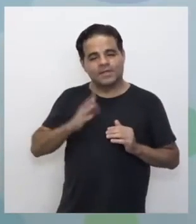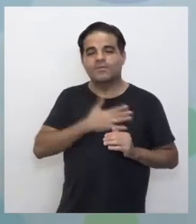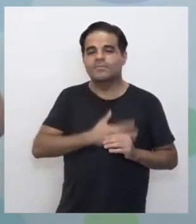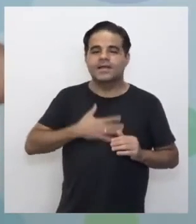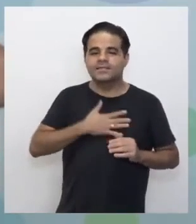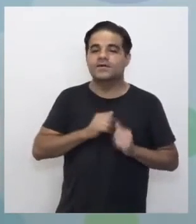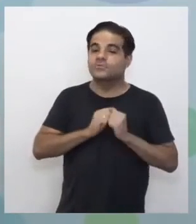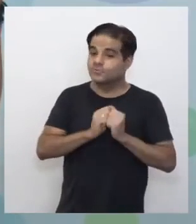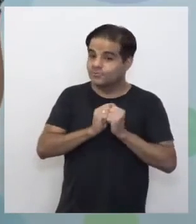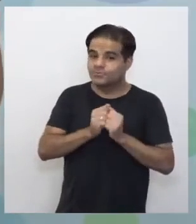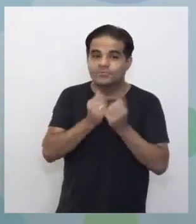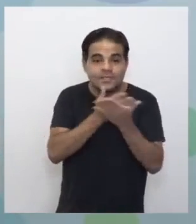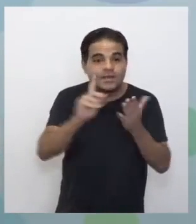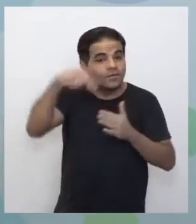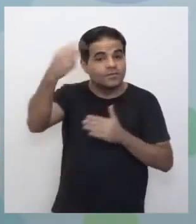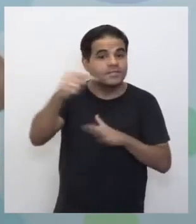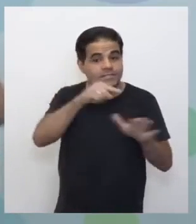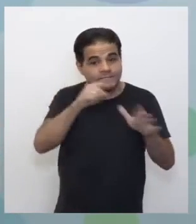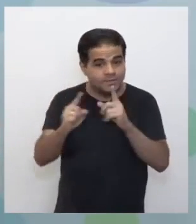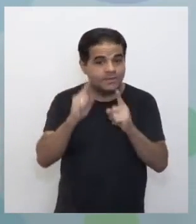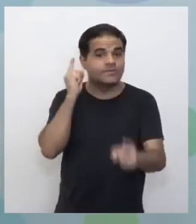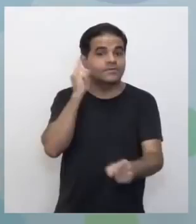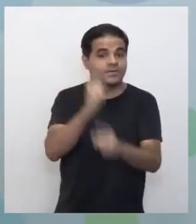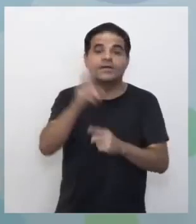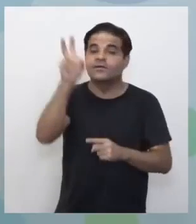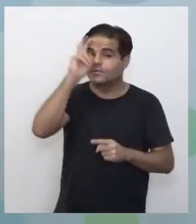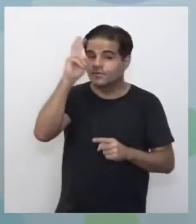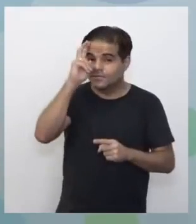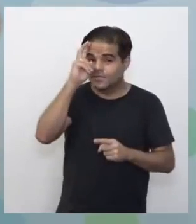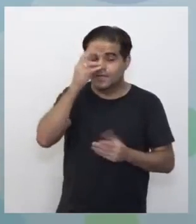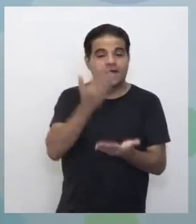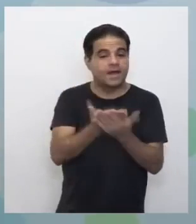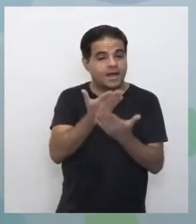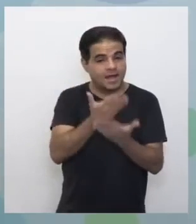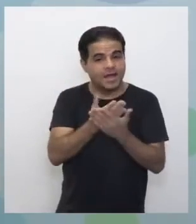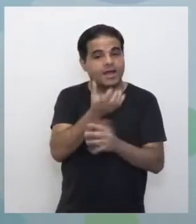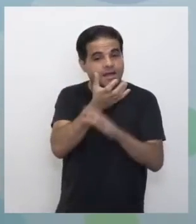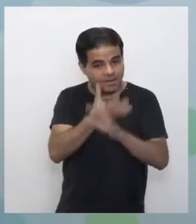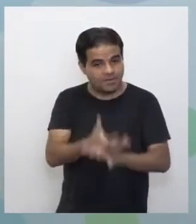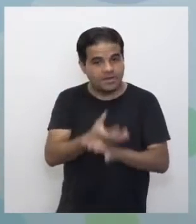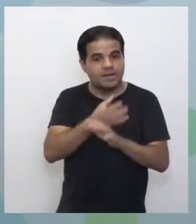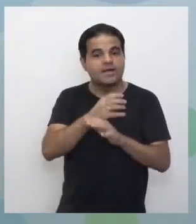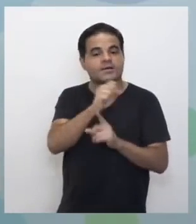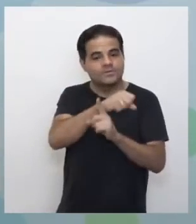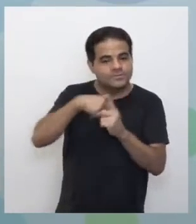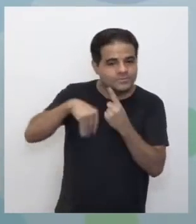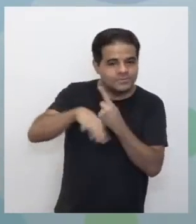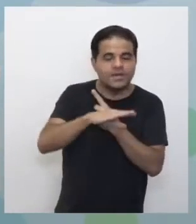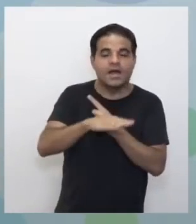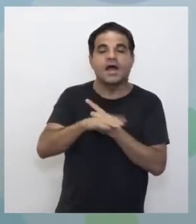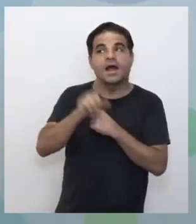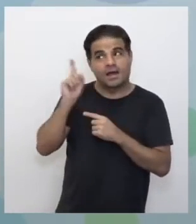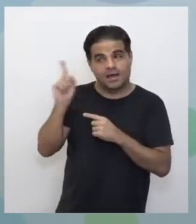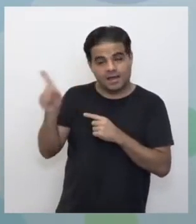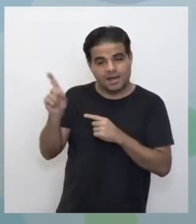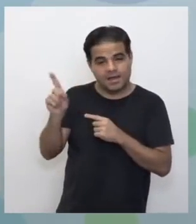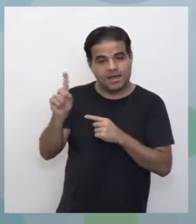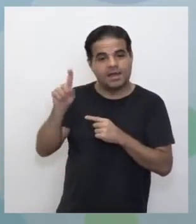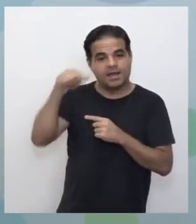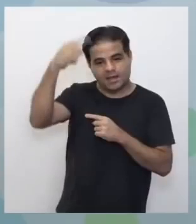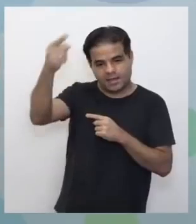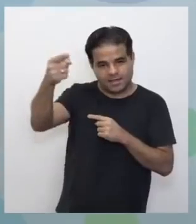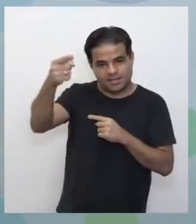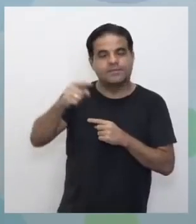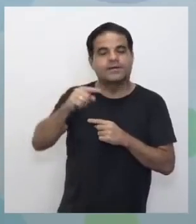estar com vocês. Próxima semana eu encontro vocês na quinta-feira na aula de sociologia, né? Que vai ser a próxima. A Mafé, aliás, próxima é Porte, mas